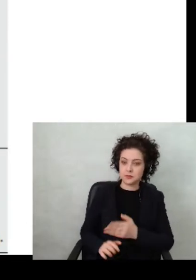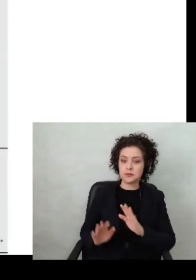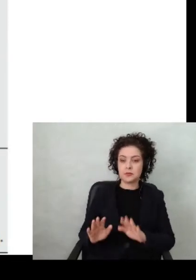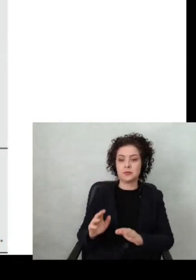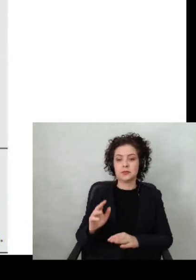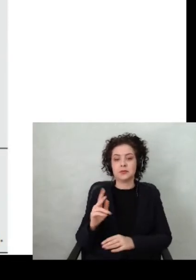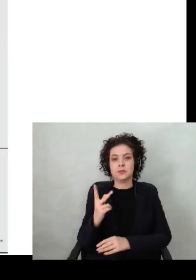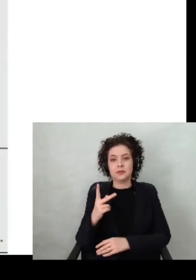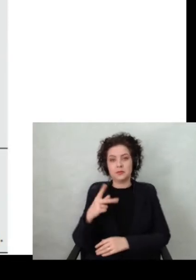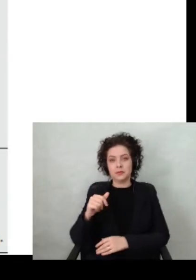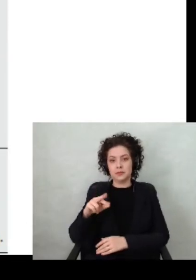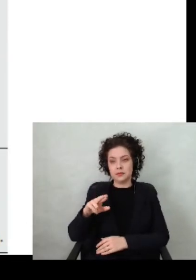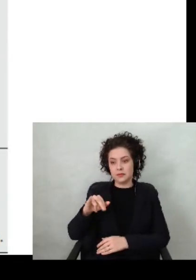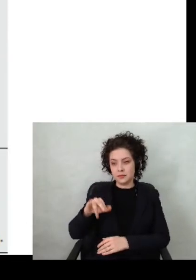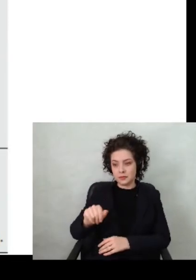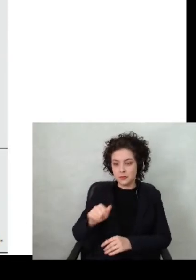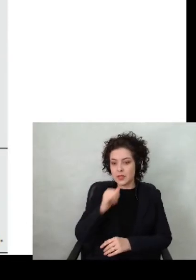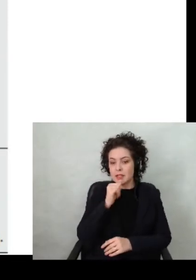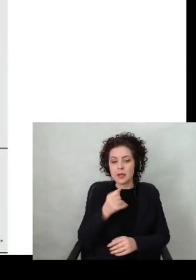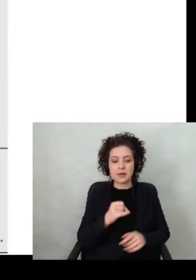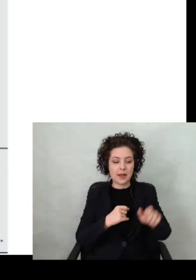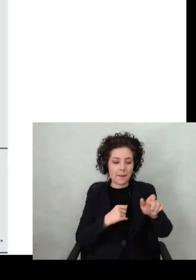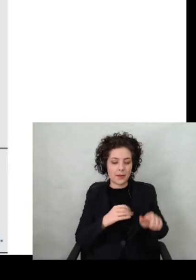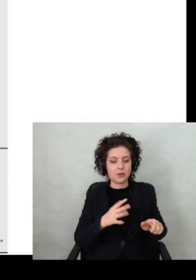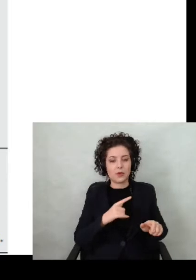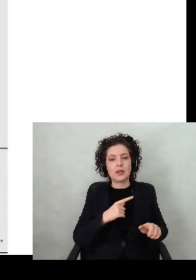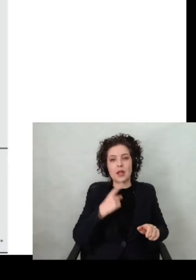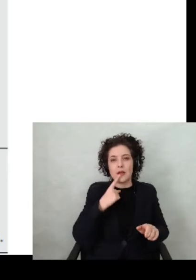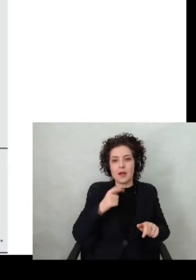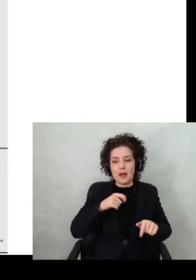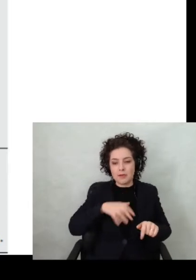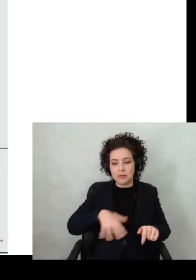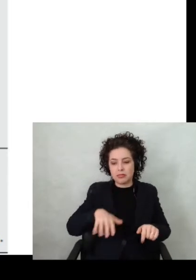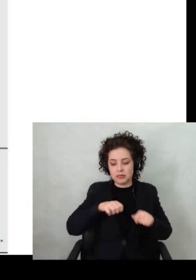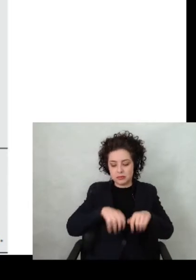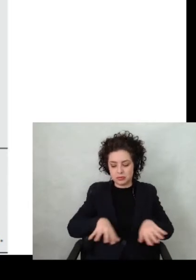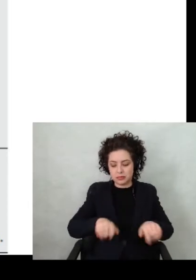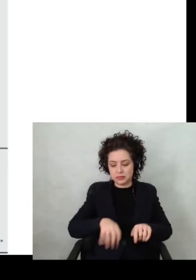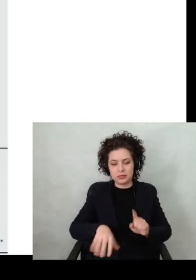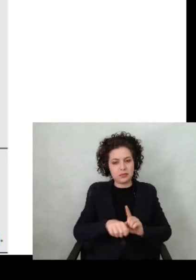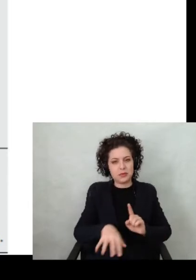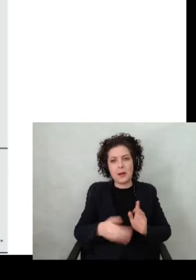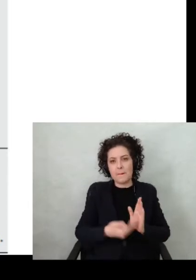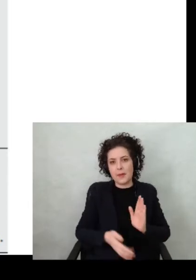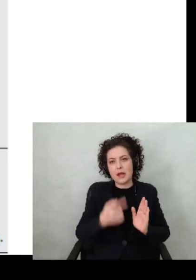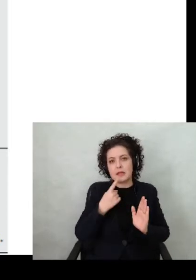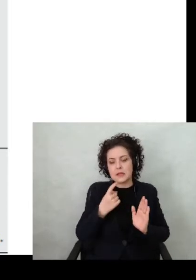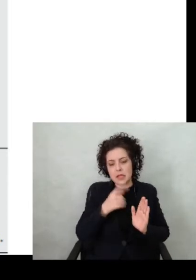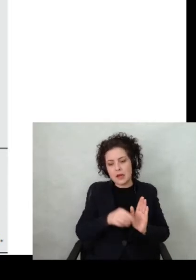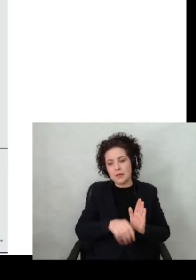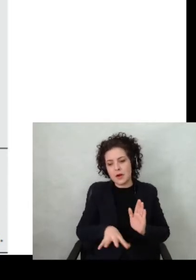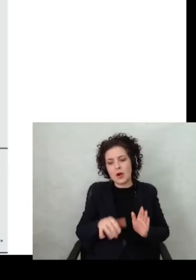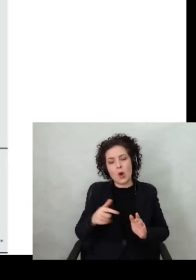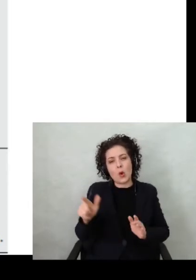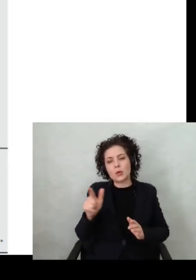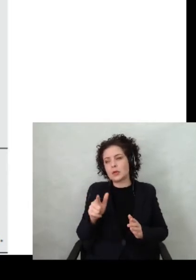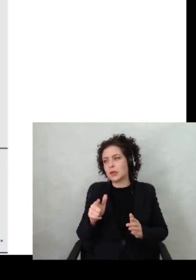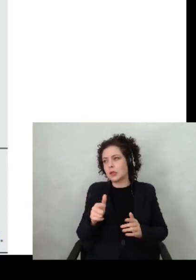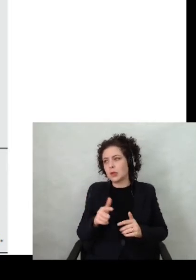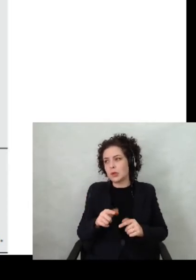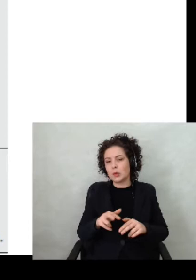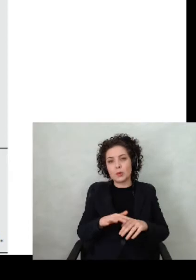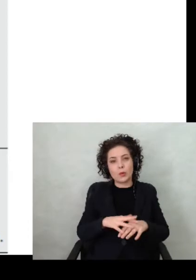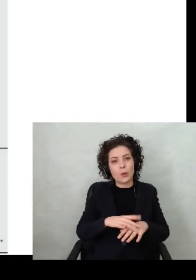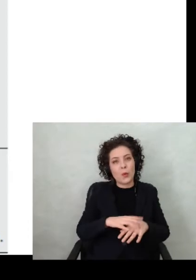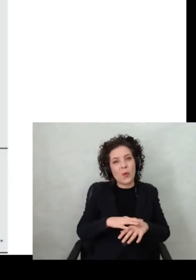indivíduos que tenham contraindicação, como sangramento ativo, doenças da coagulação adquiridas